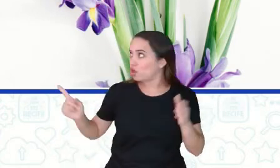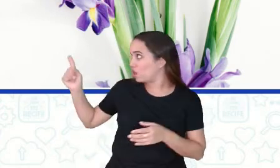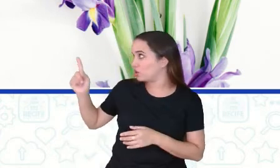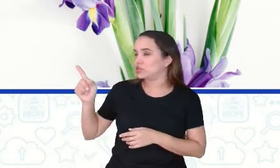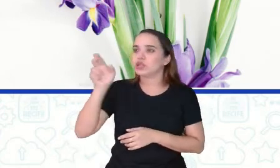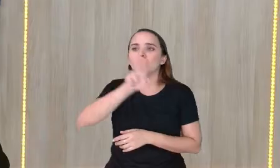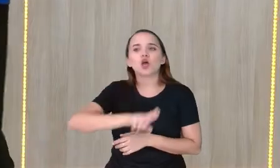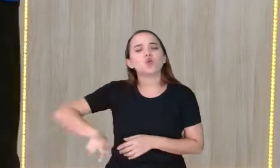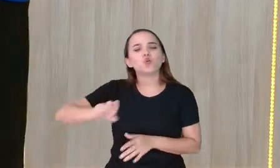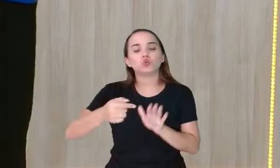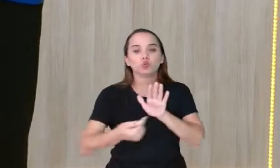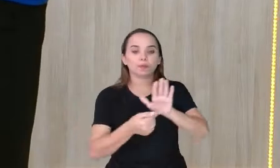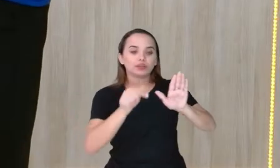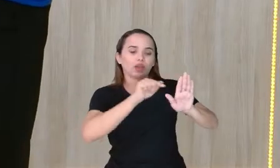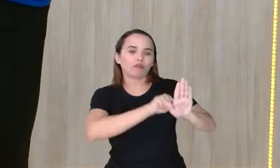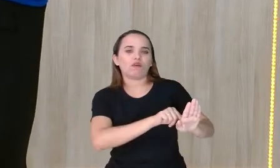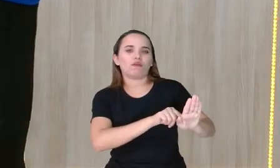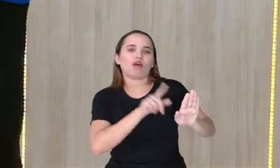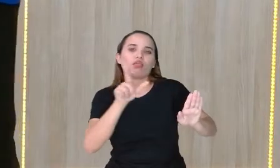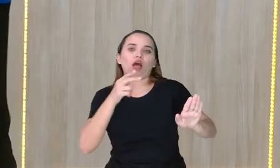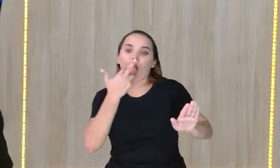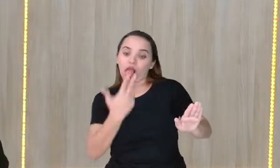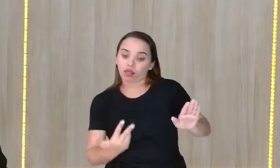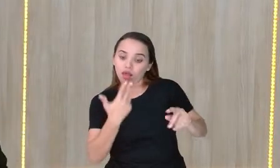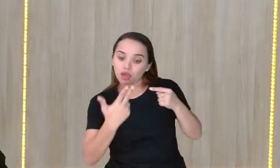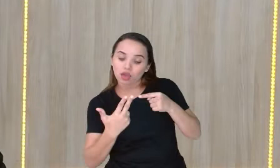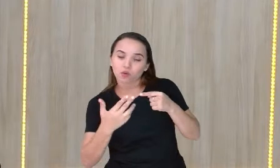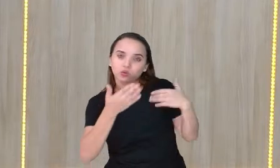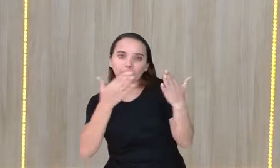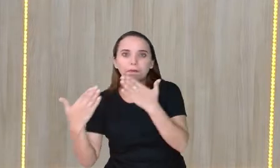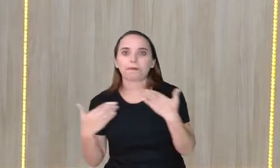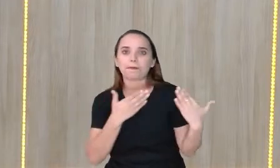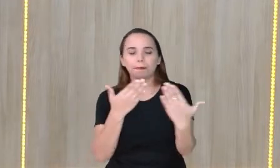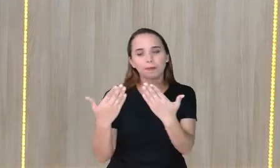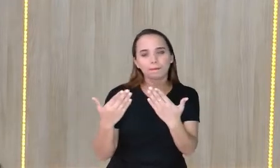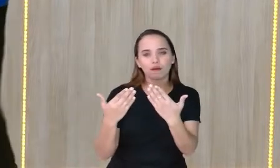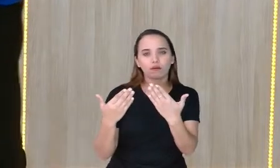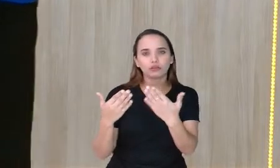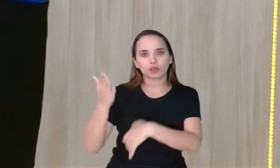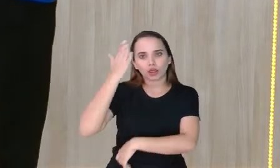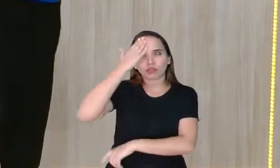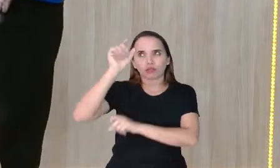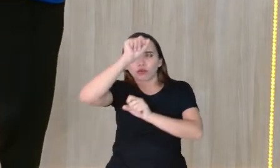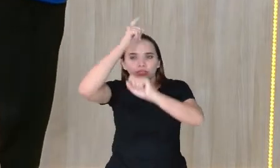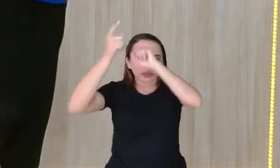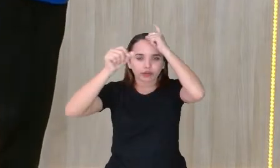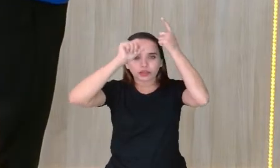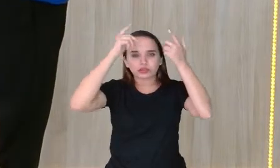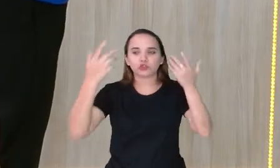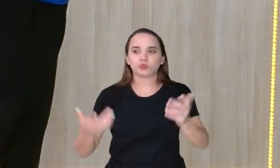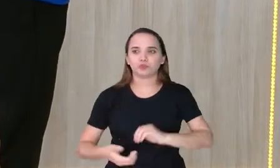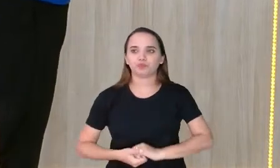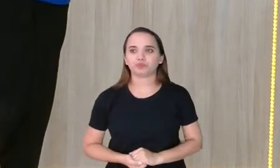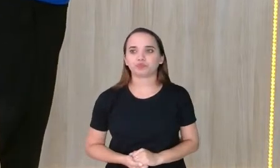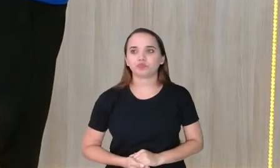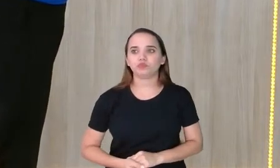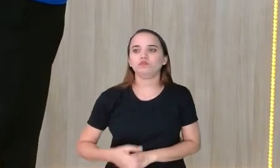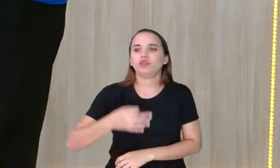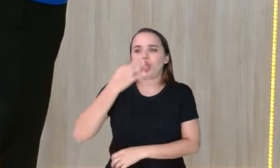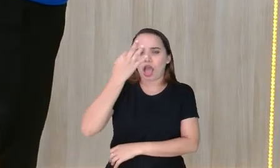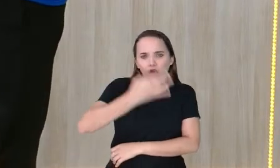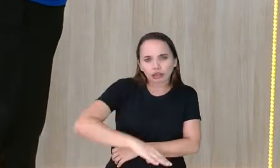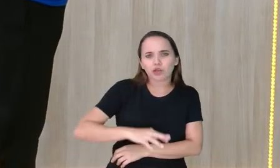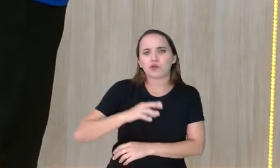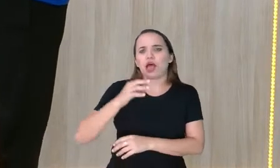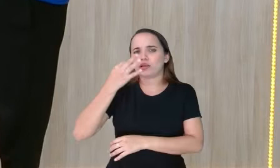da língua. Então, tinha orgulho de só usar a língua culta, a norma padrão. Acertava as